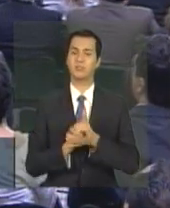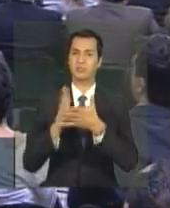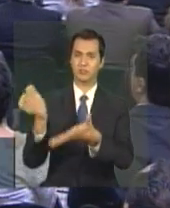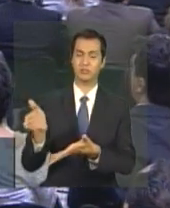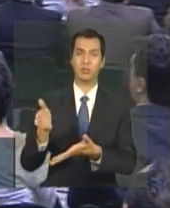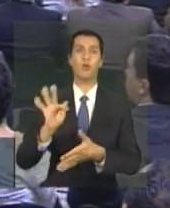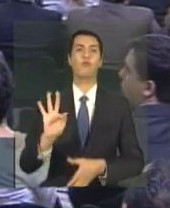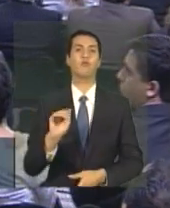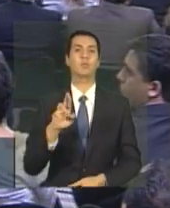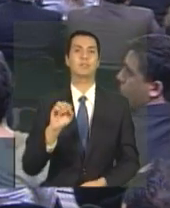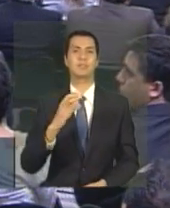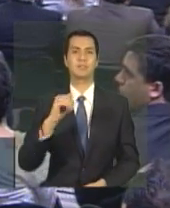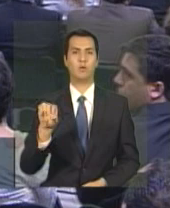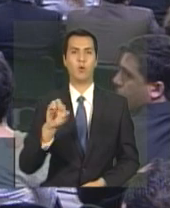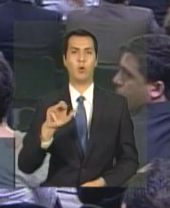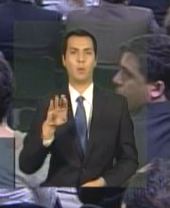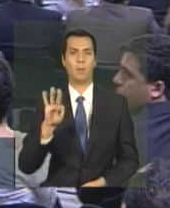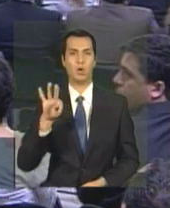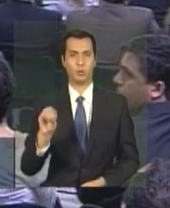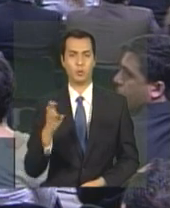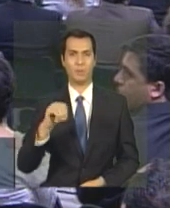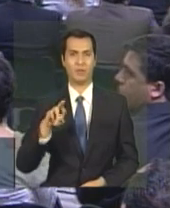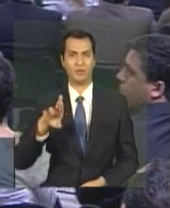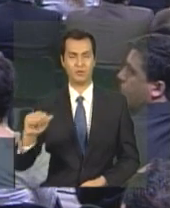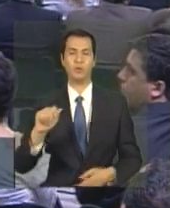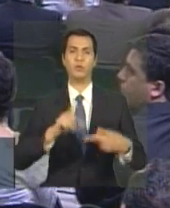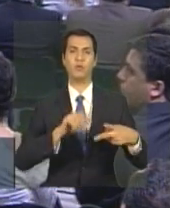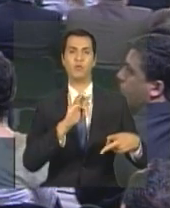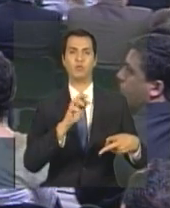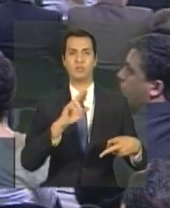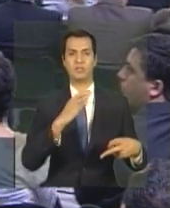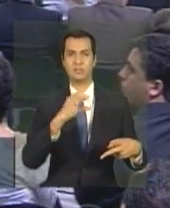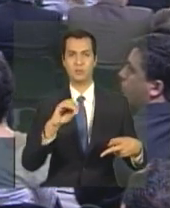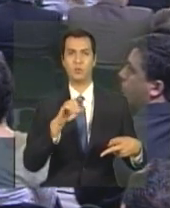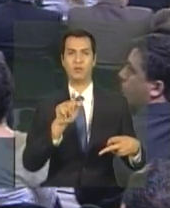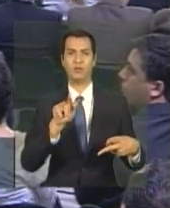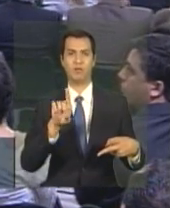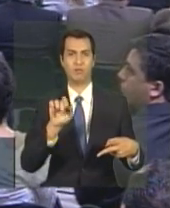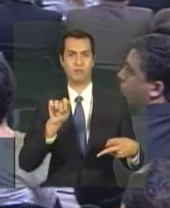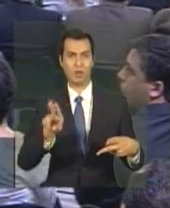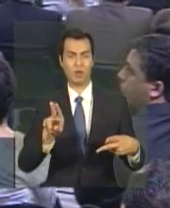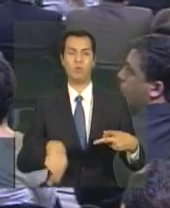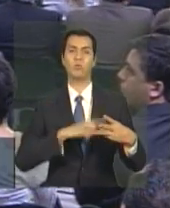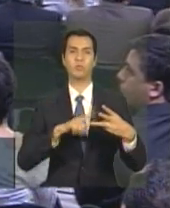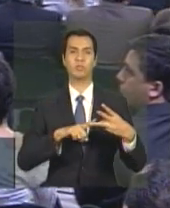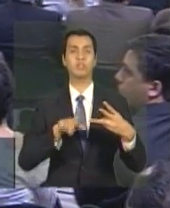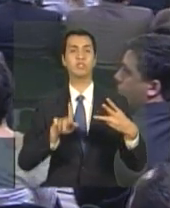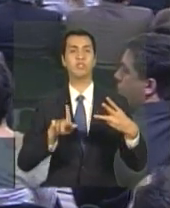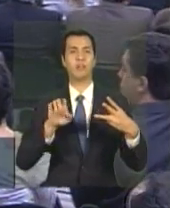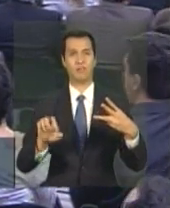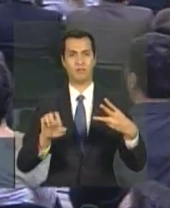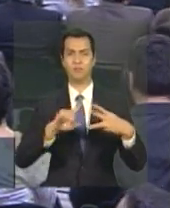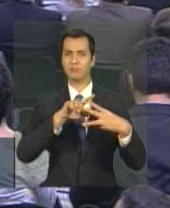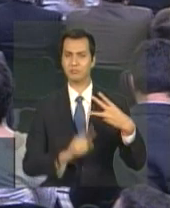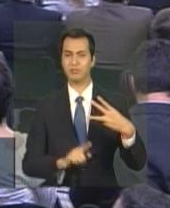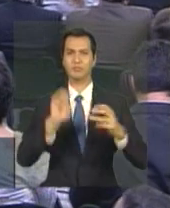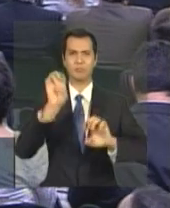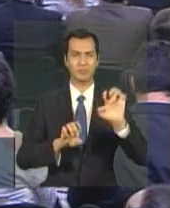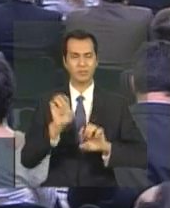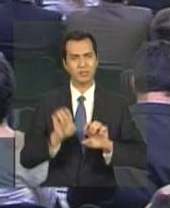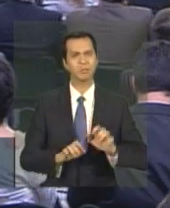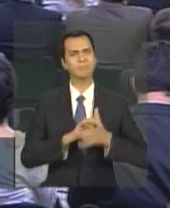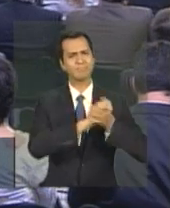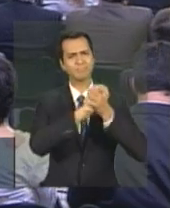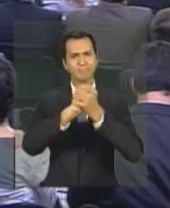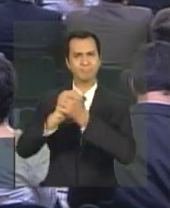Fundação Roberto Marinho, a Fundação Gerdau e também a GE. Porque eu acredito